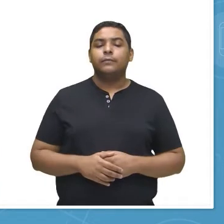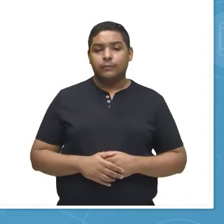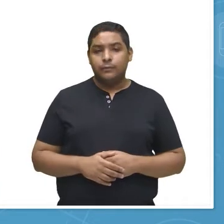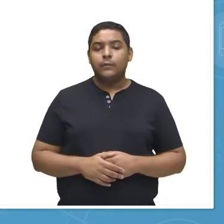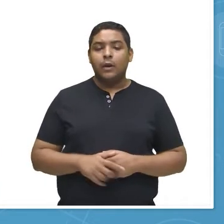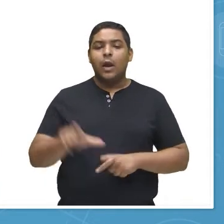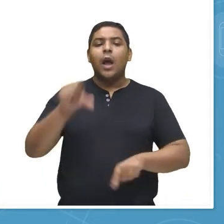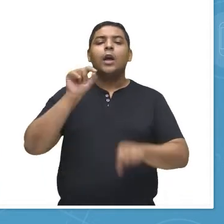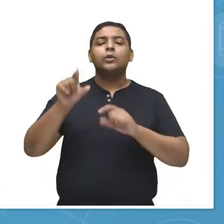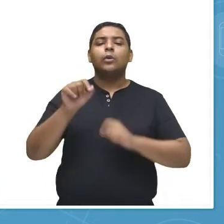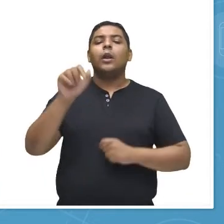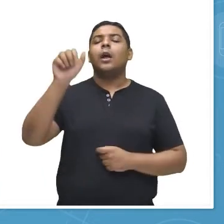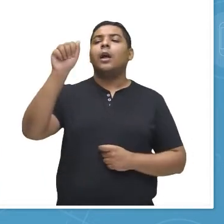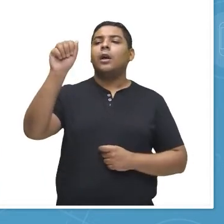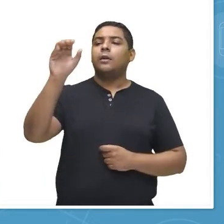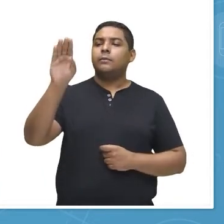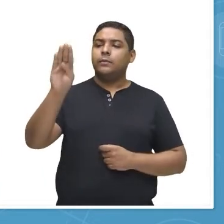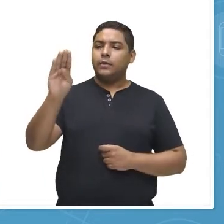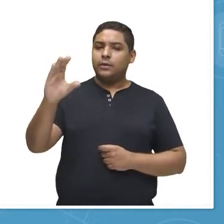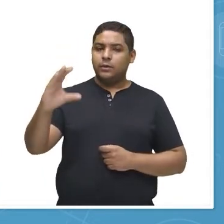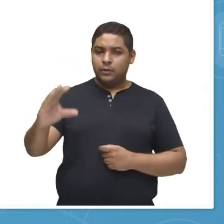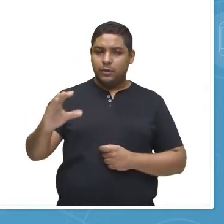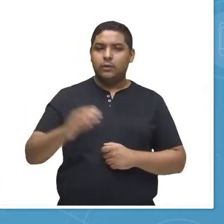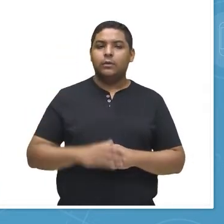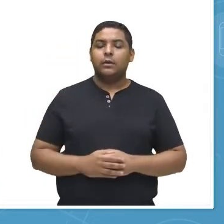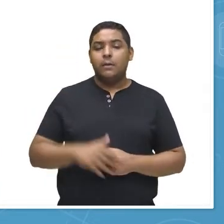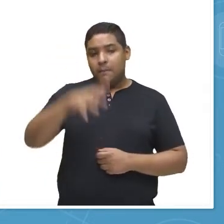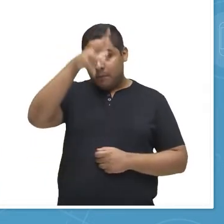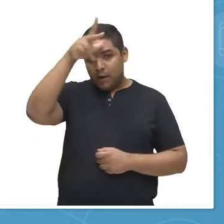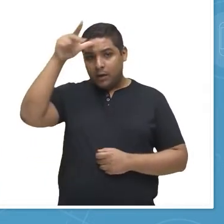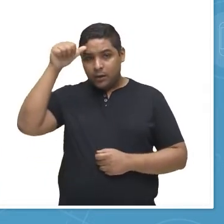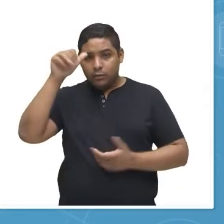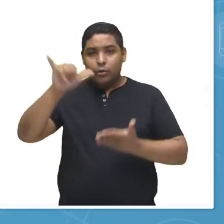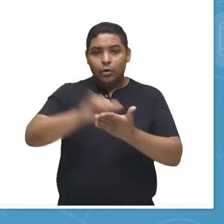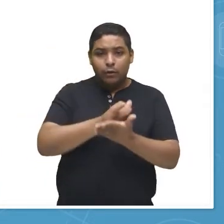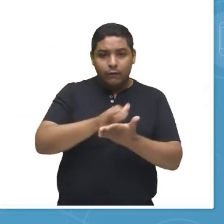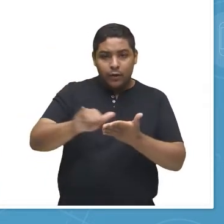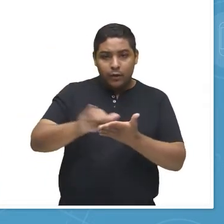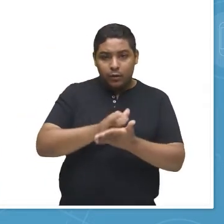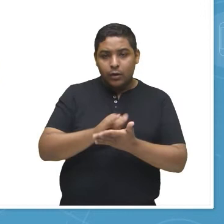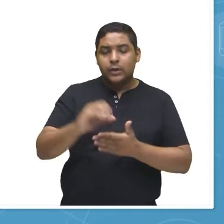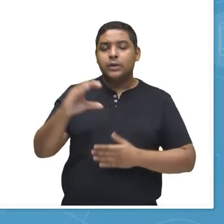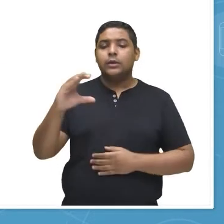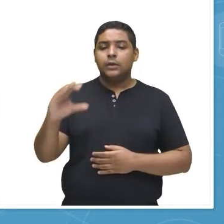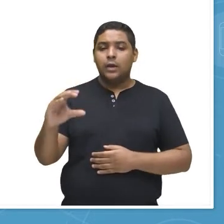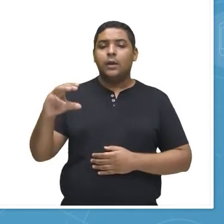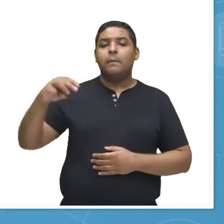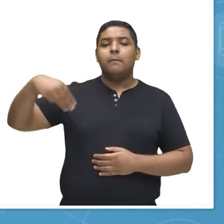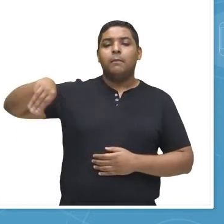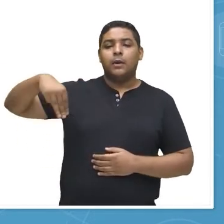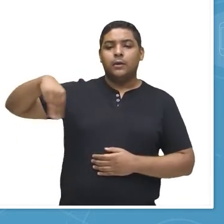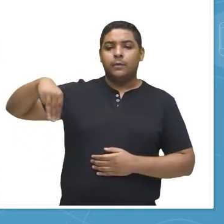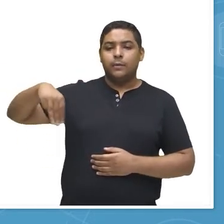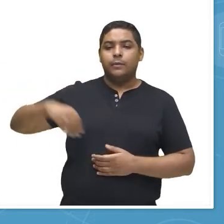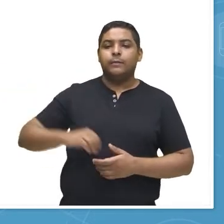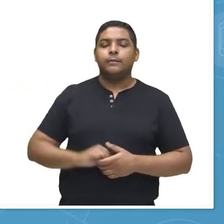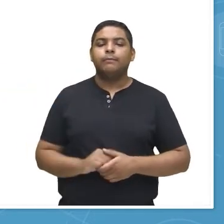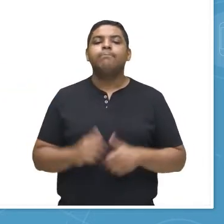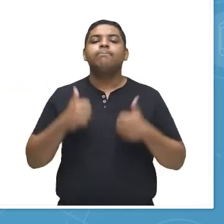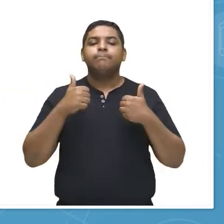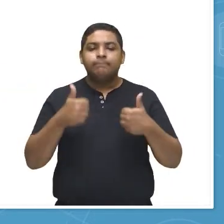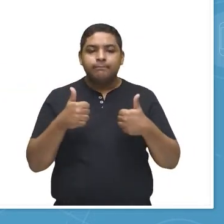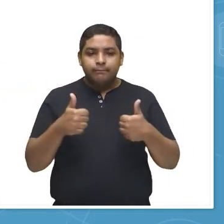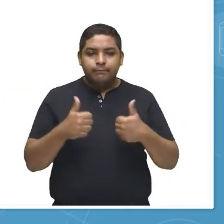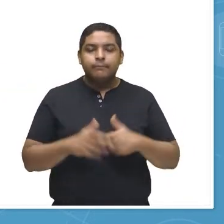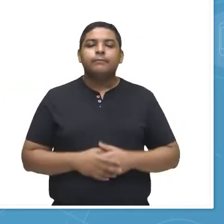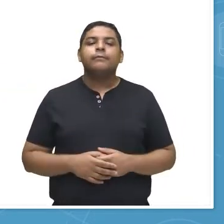alternativas sequentes. Letra A, Manaus, letra B, Nova York, letra C, Manacapuru. Tá bom? Não esquece